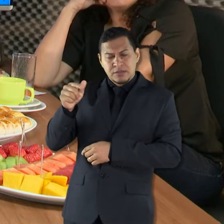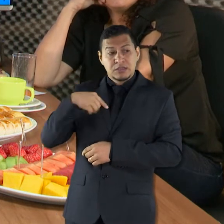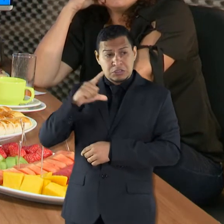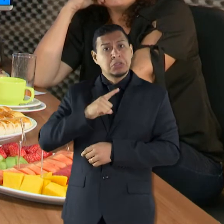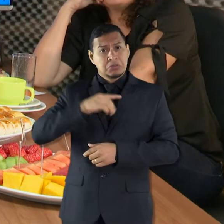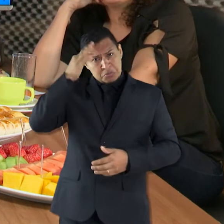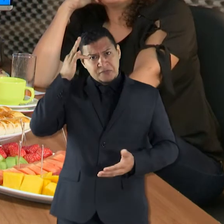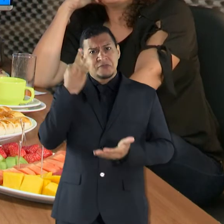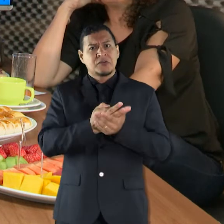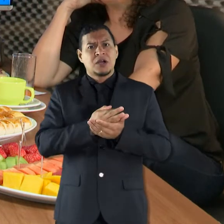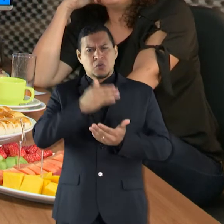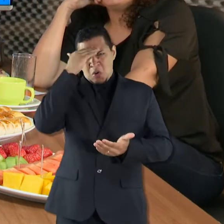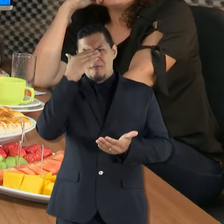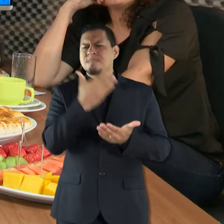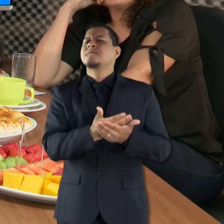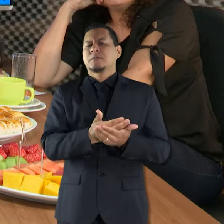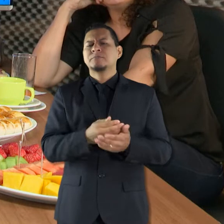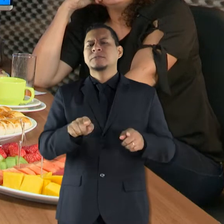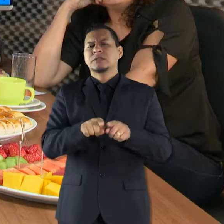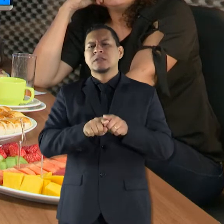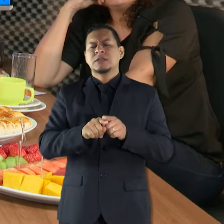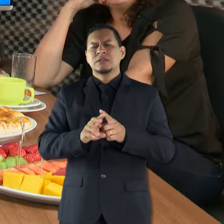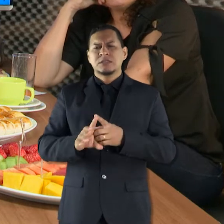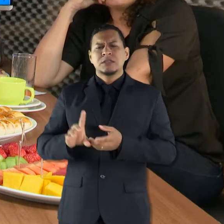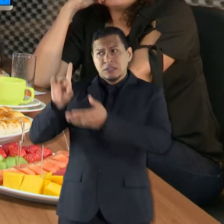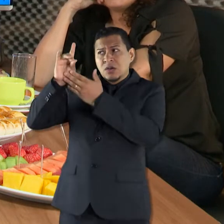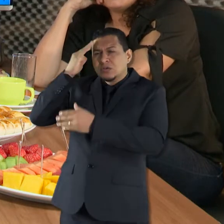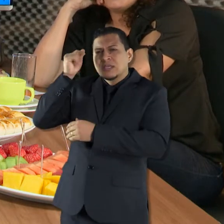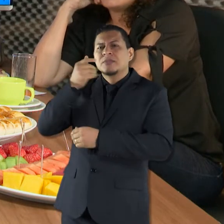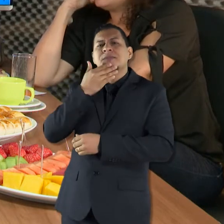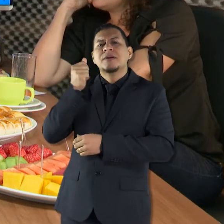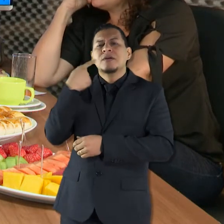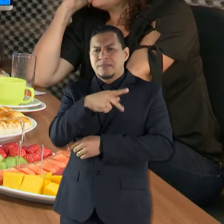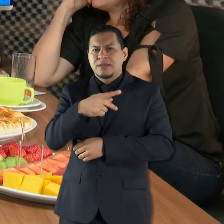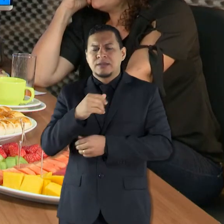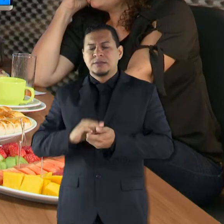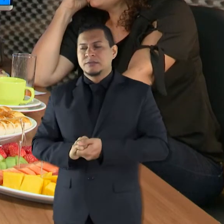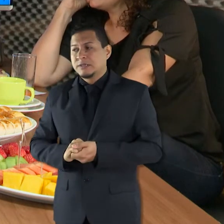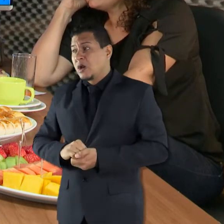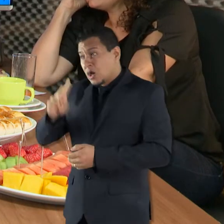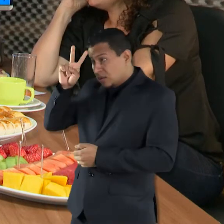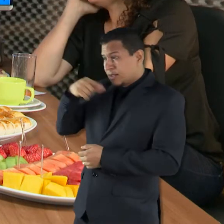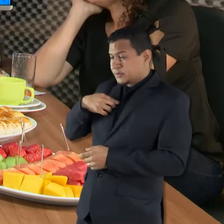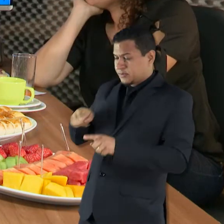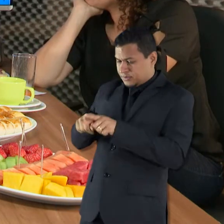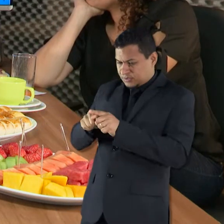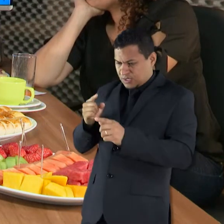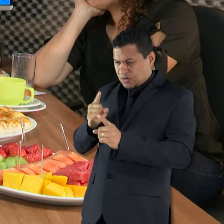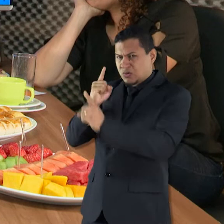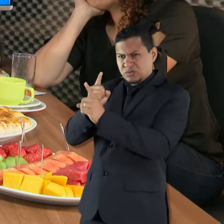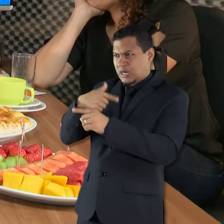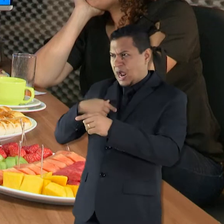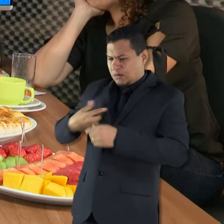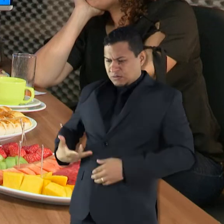pessoa de fé, uma pessoa que confia mesmo e que Deus sabe o que é melhor para ele, né. Eu me lembro uma vez eu encontrei, depois que eu tinha